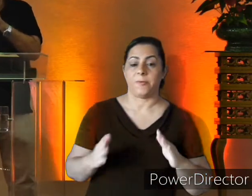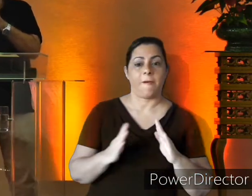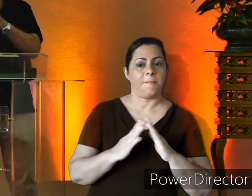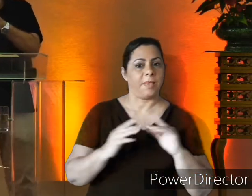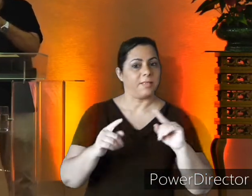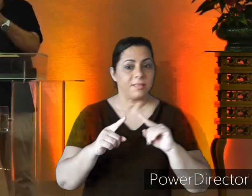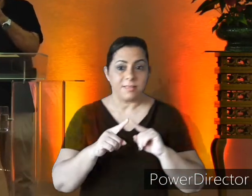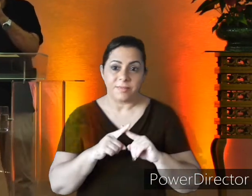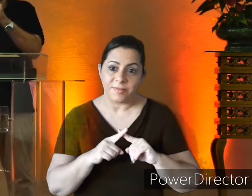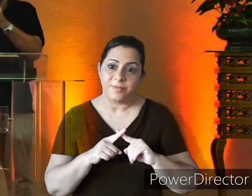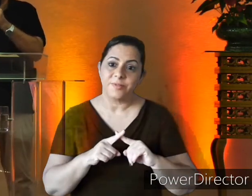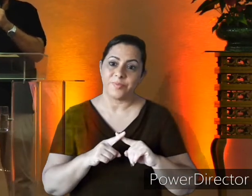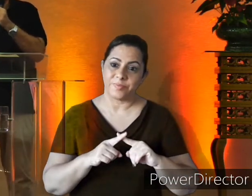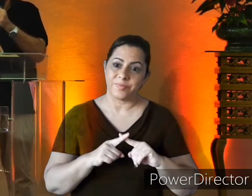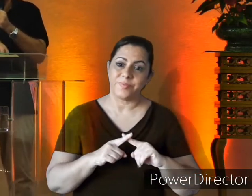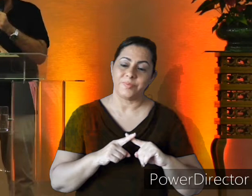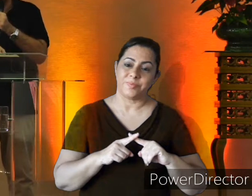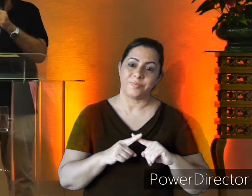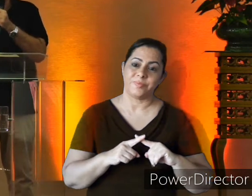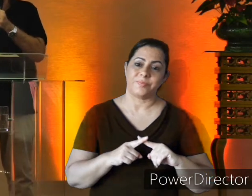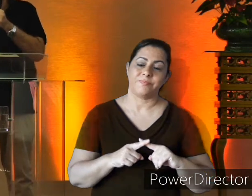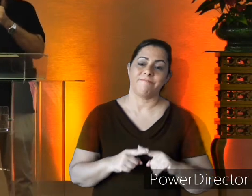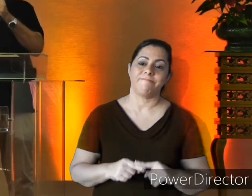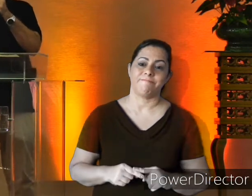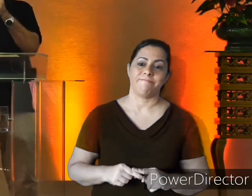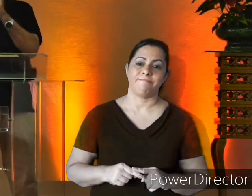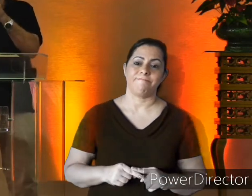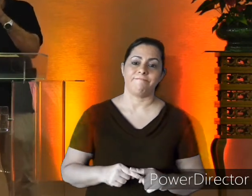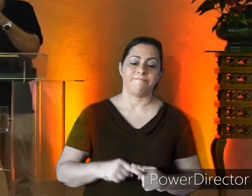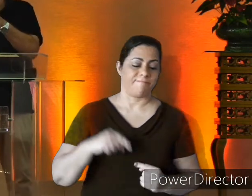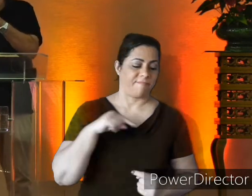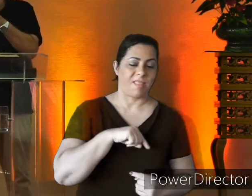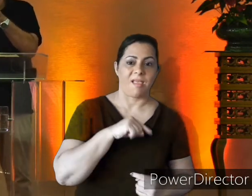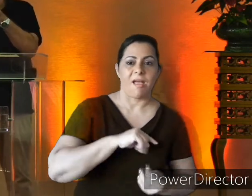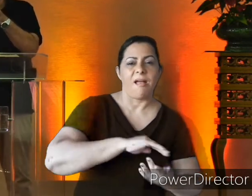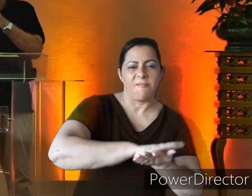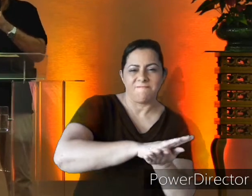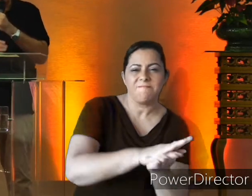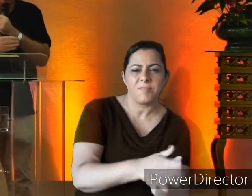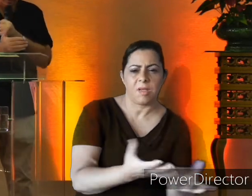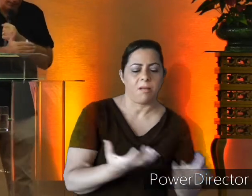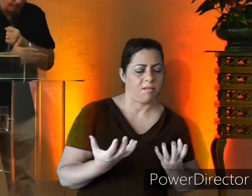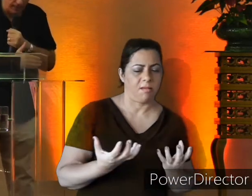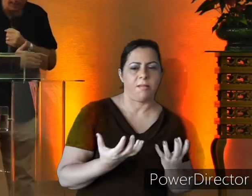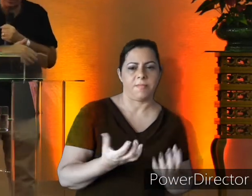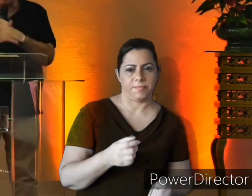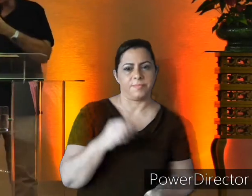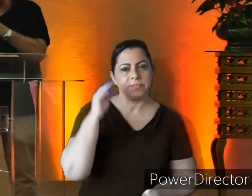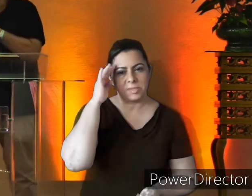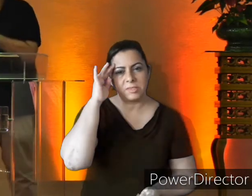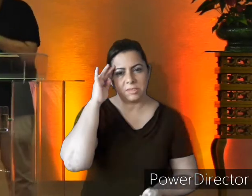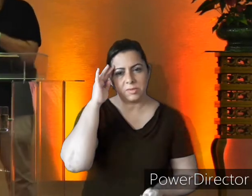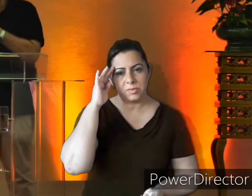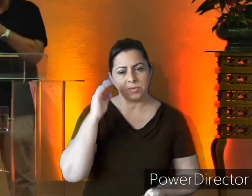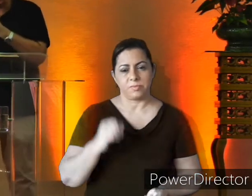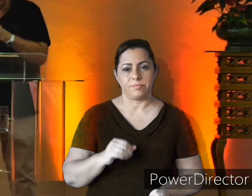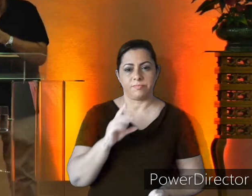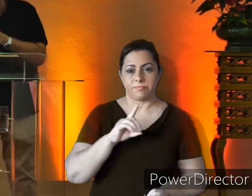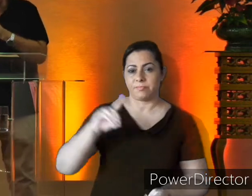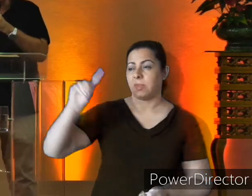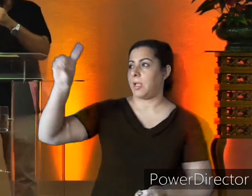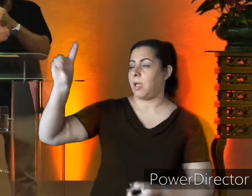instituições levantadas, criadas, fundadas por Deus nesta terra. A família, a